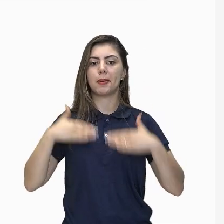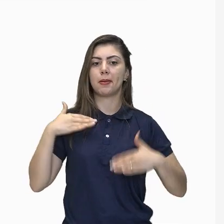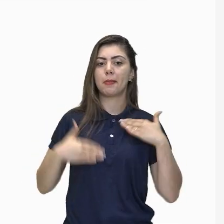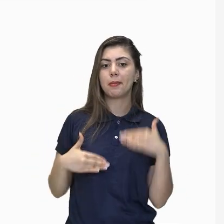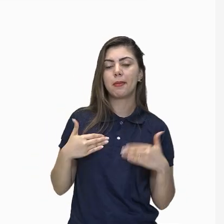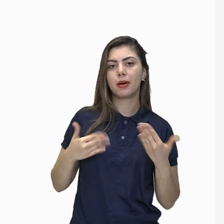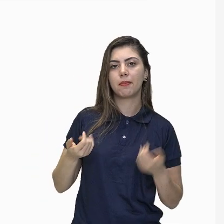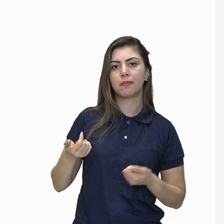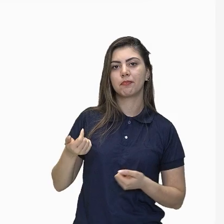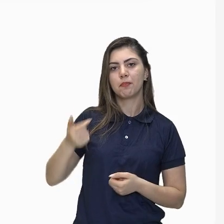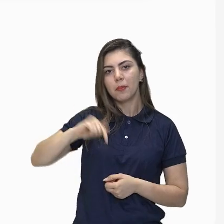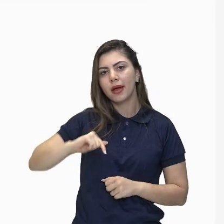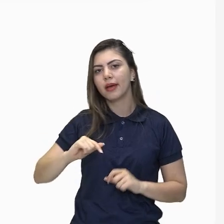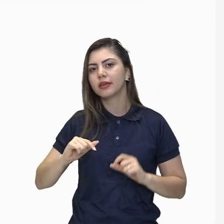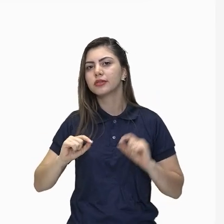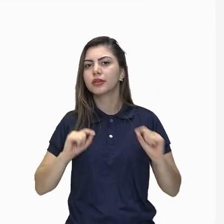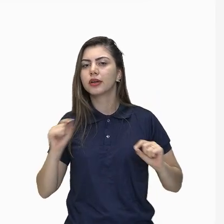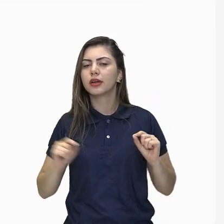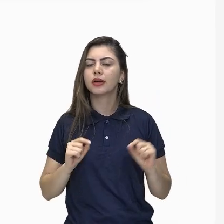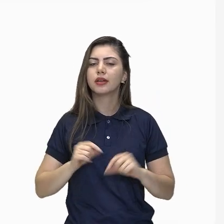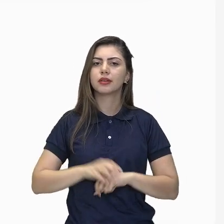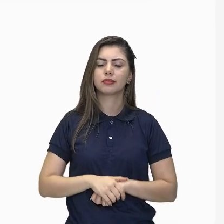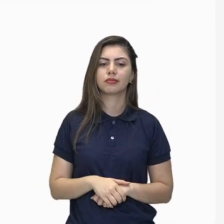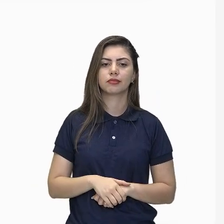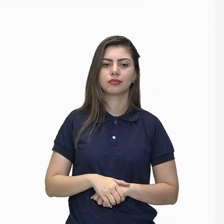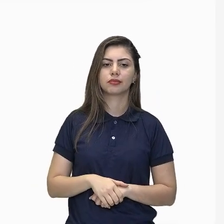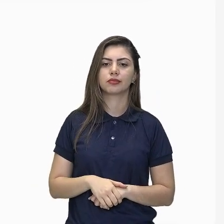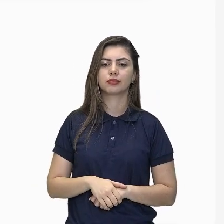ou seja, vocês conseguem